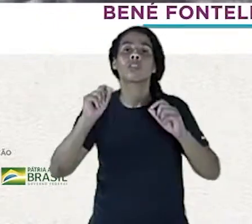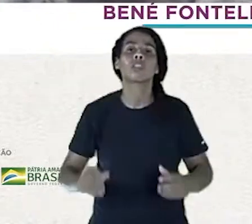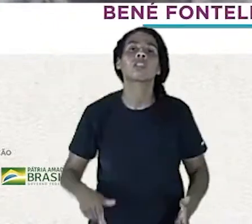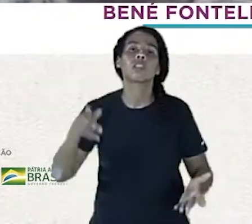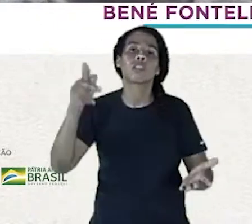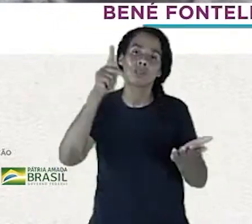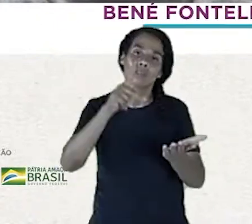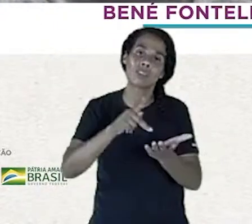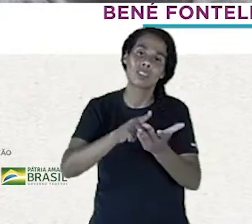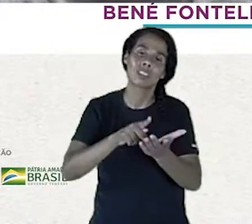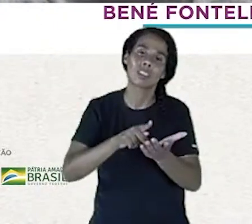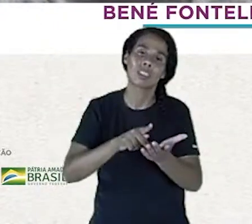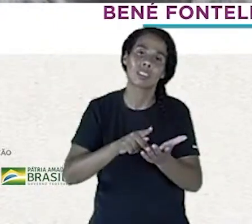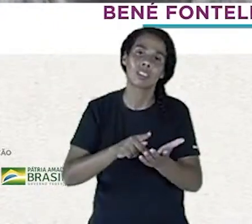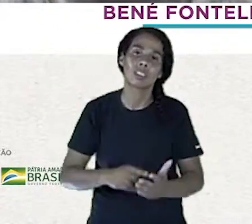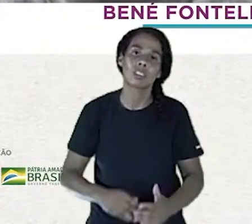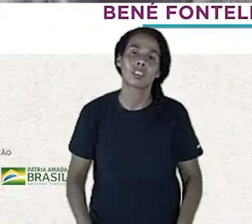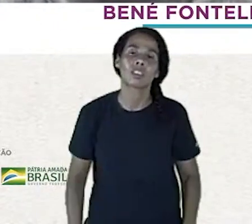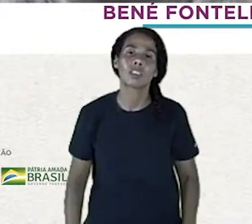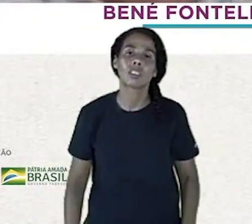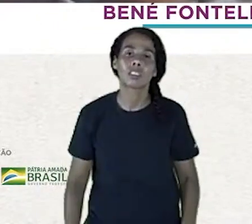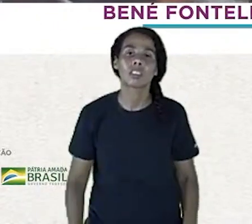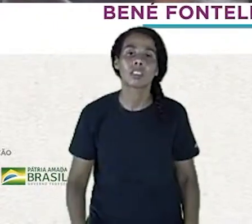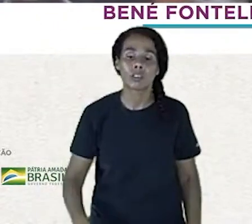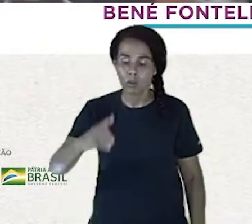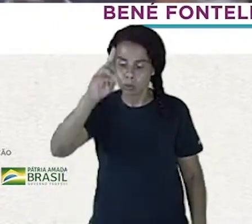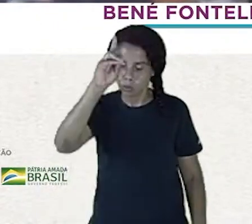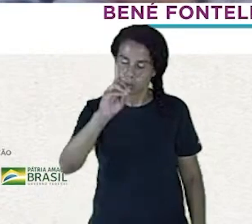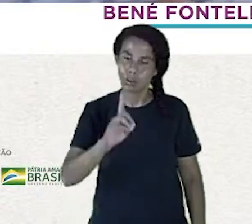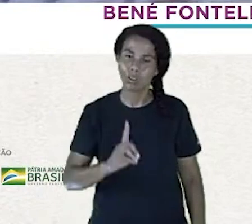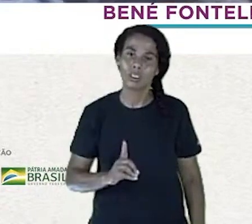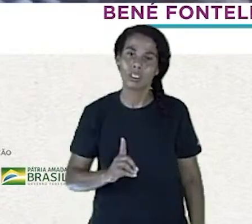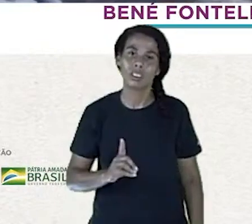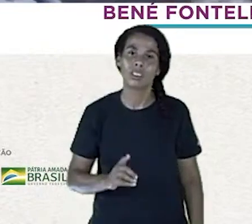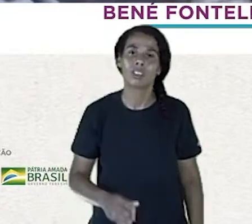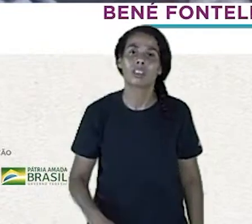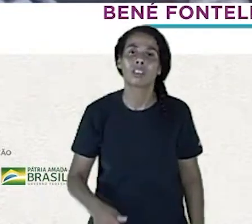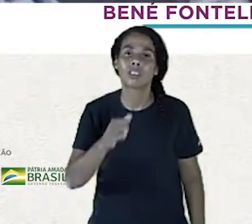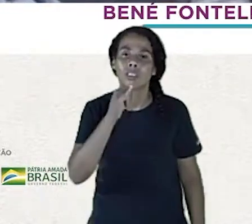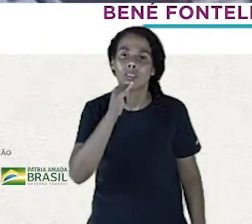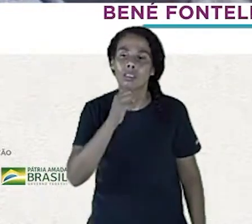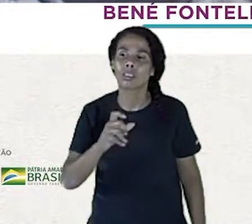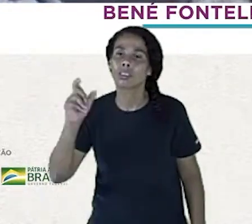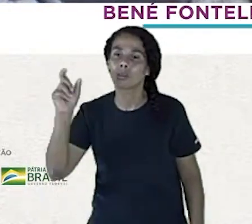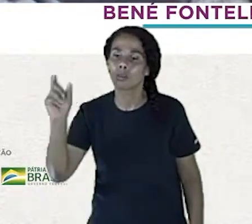preciso... Cada um tem seu filtrozinho lá dentro.